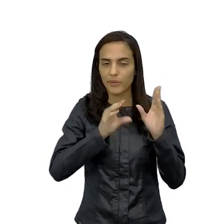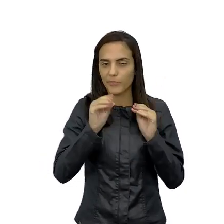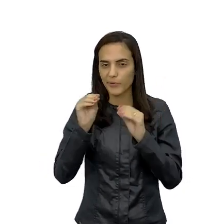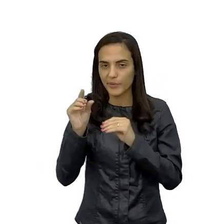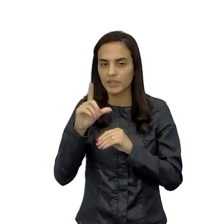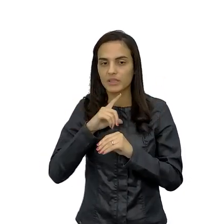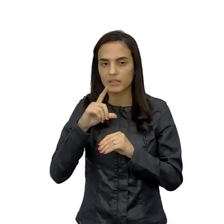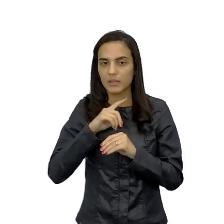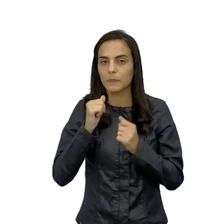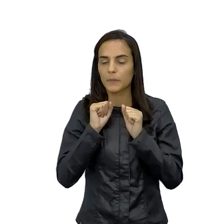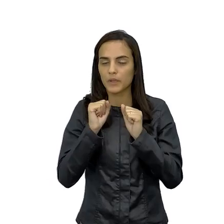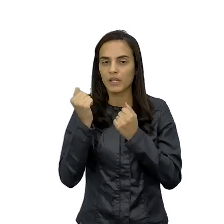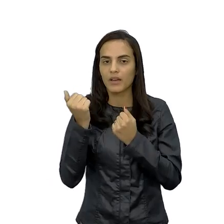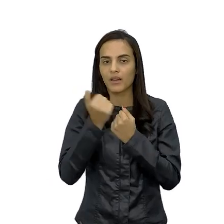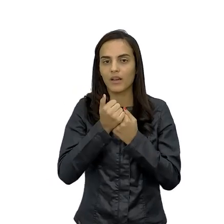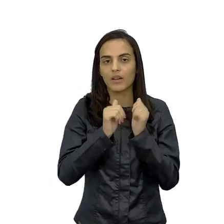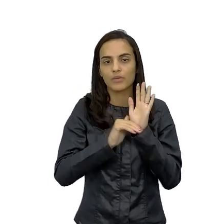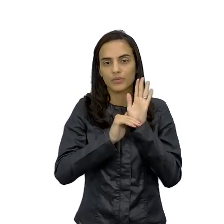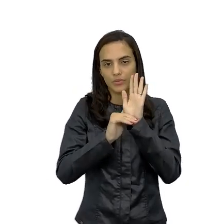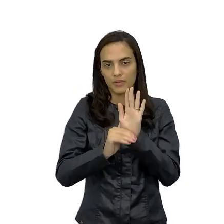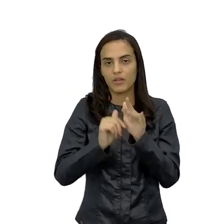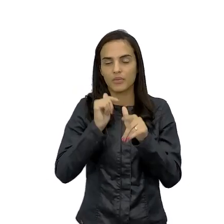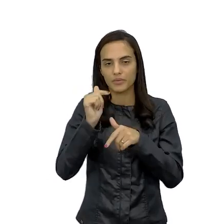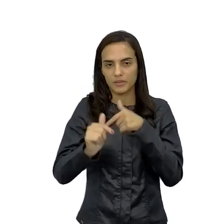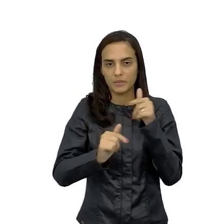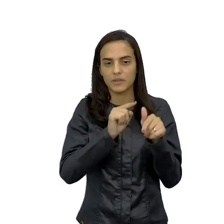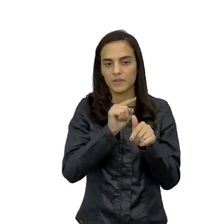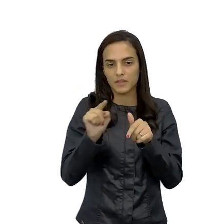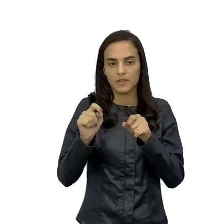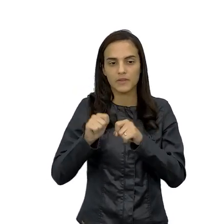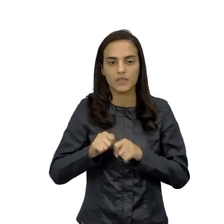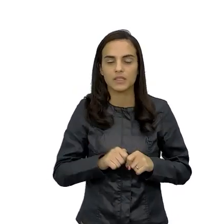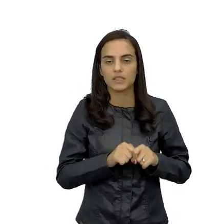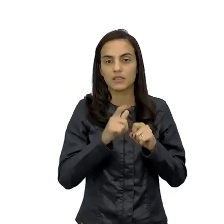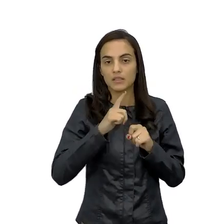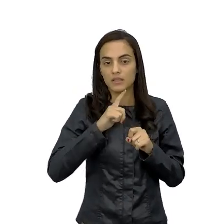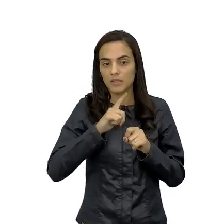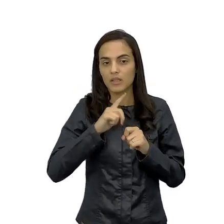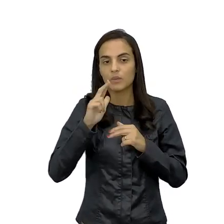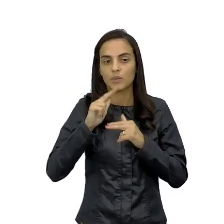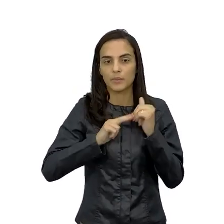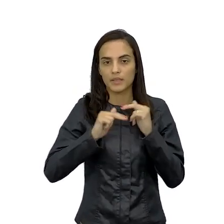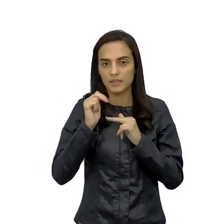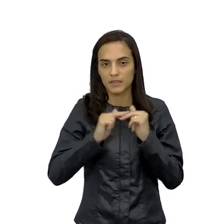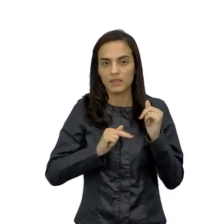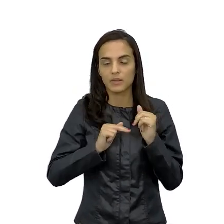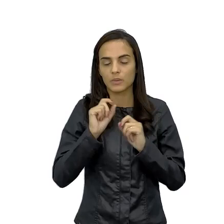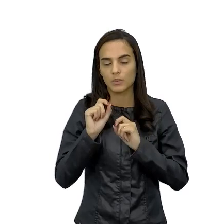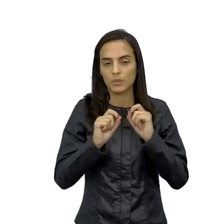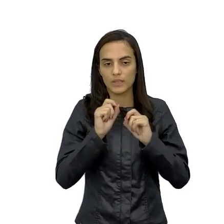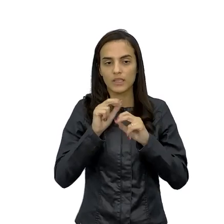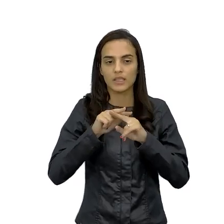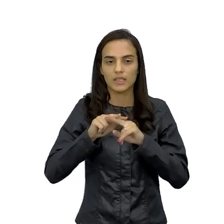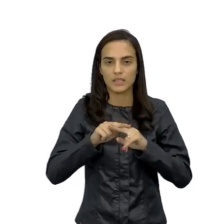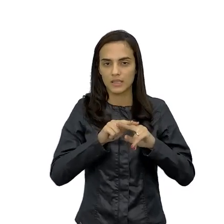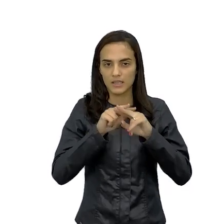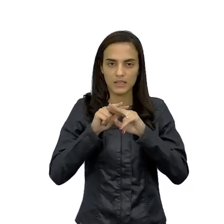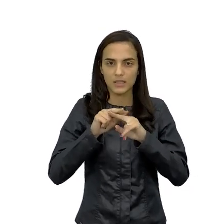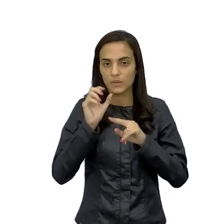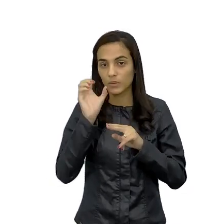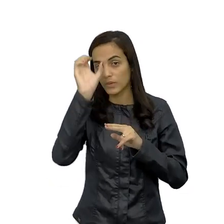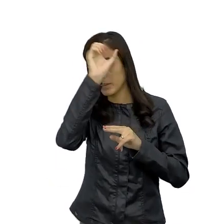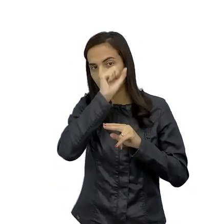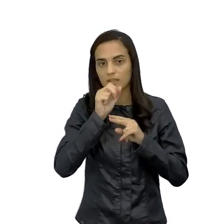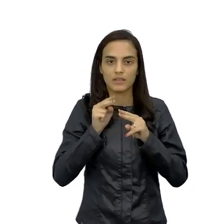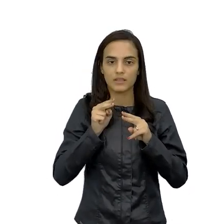poder apoiar o trabalho que vocês estão fazendo. A gente tem aí o material da recuperação, do Aprender